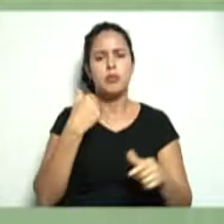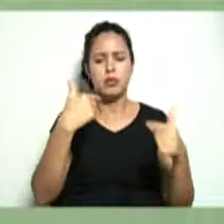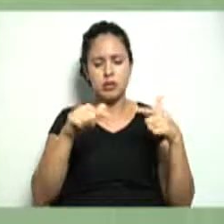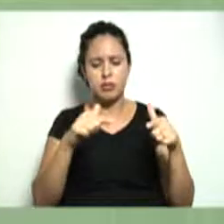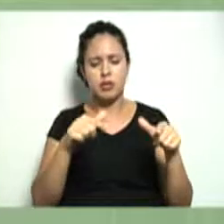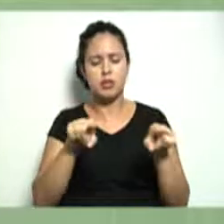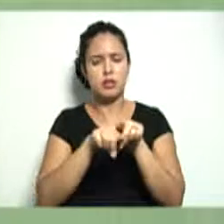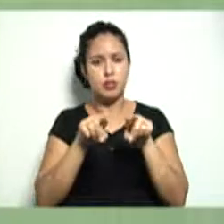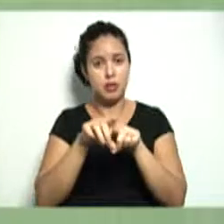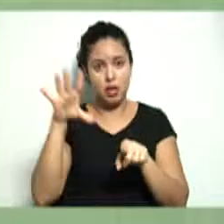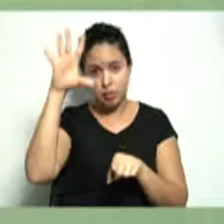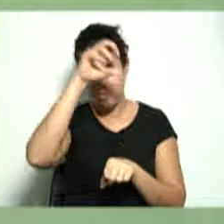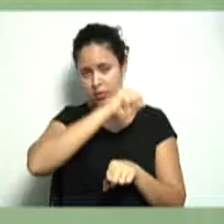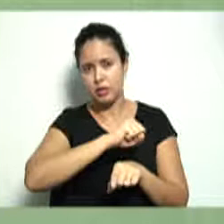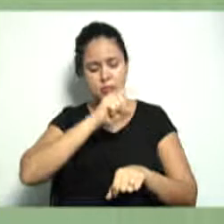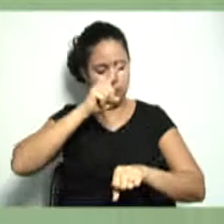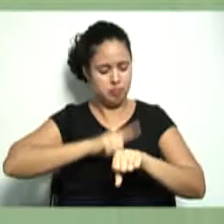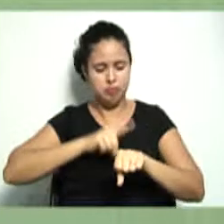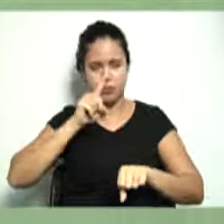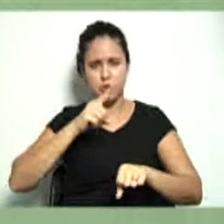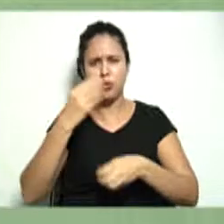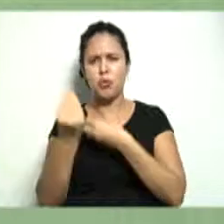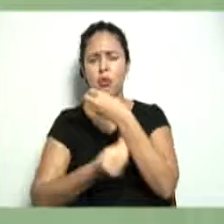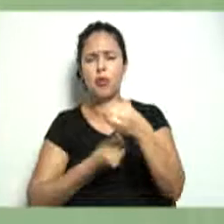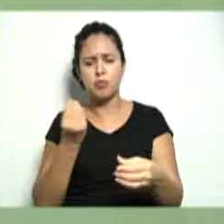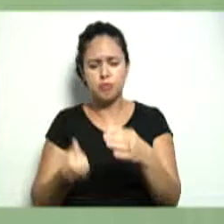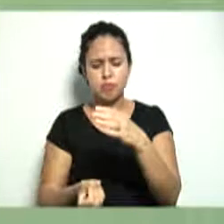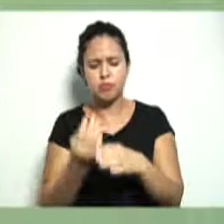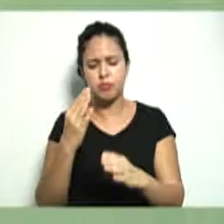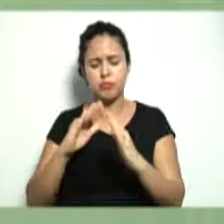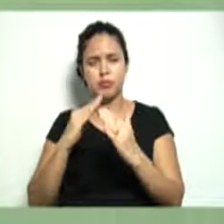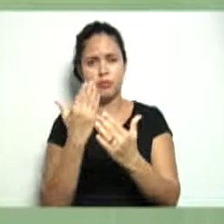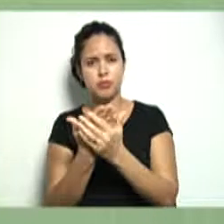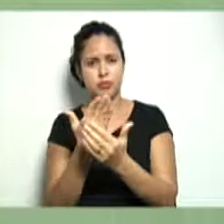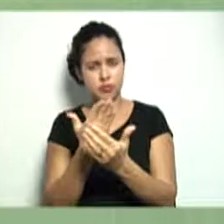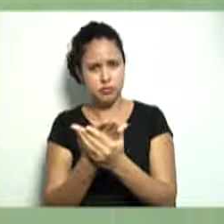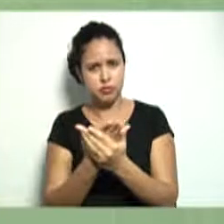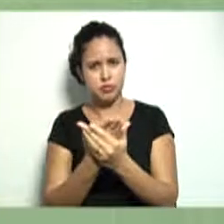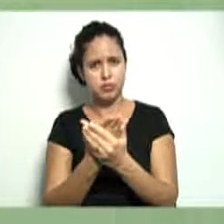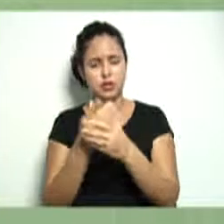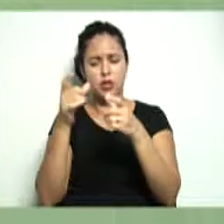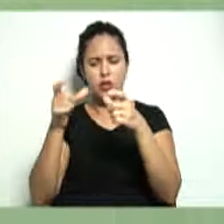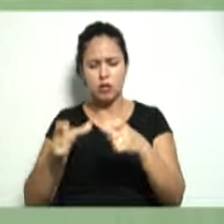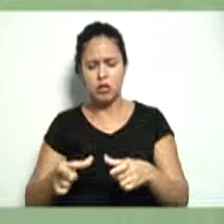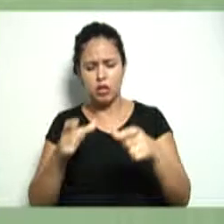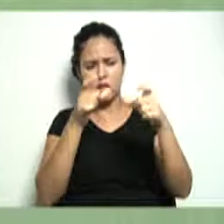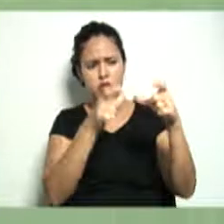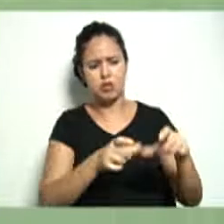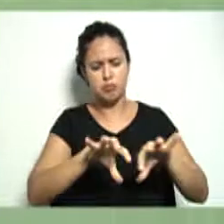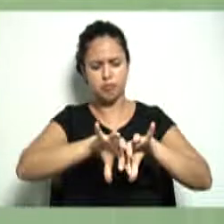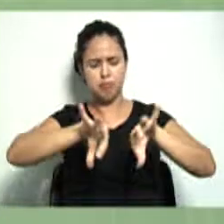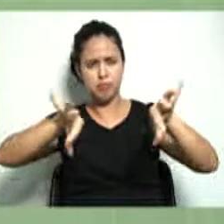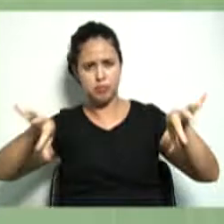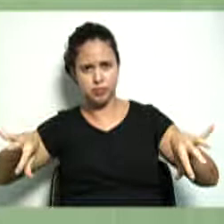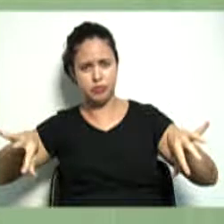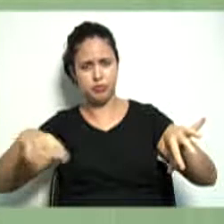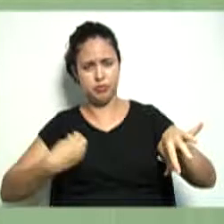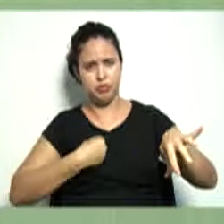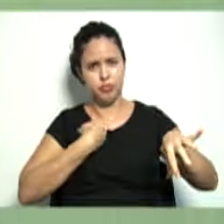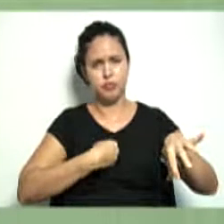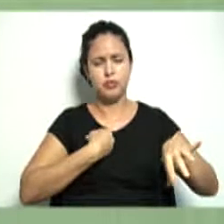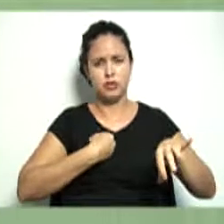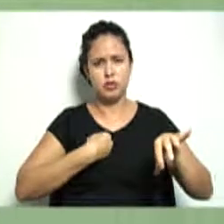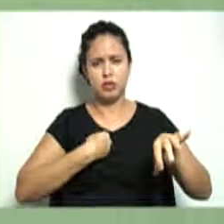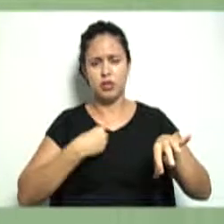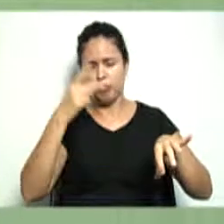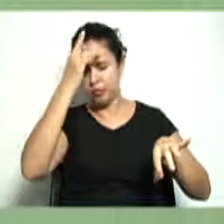tempo, como surgiram as escolas? Como surgiram esses espaços distintos da vida, ao qual